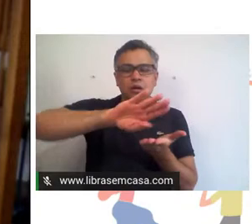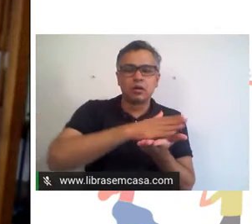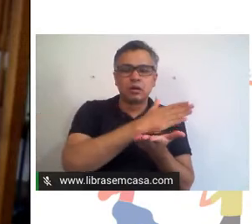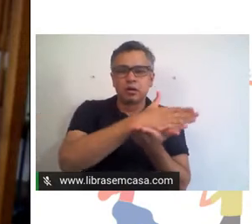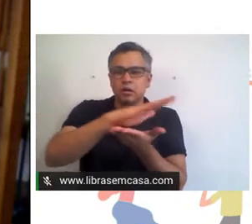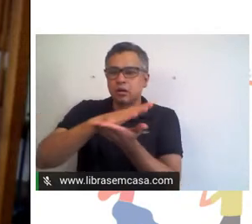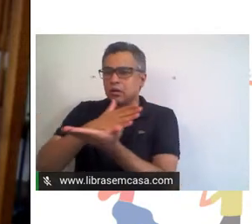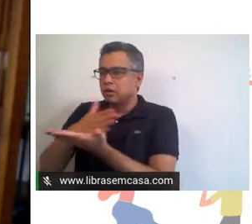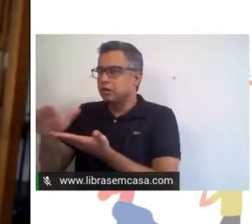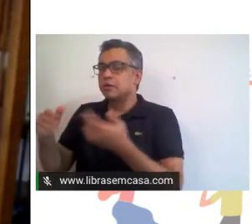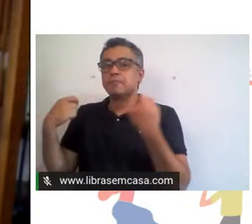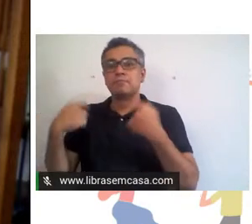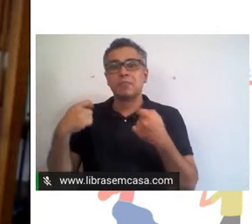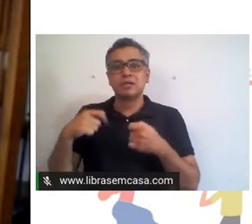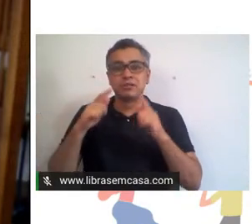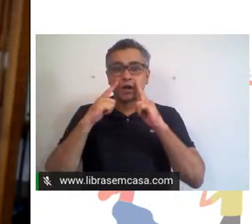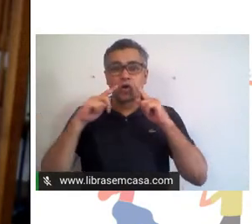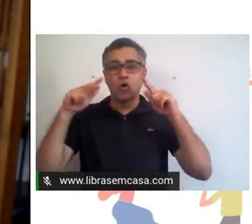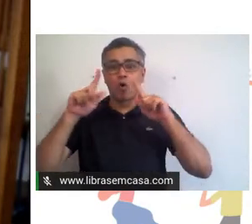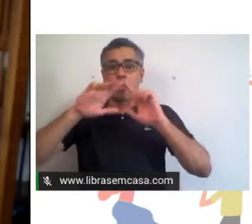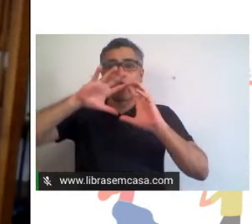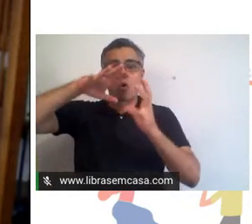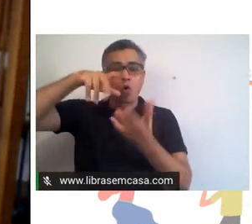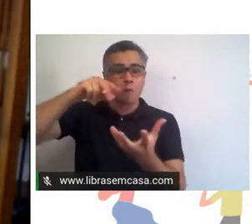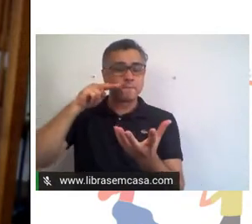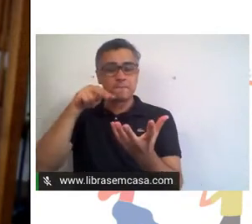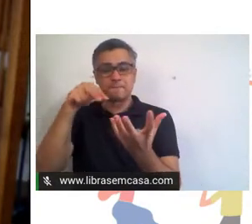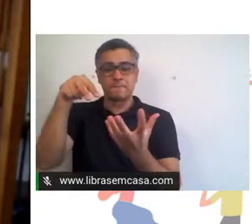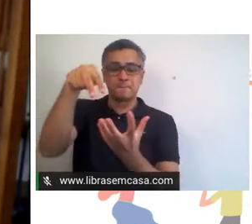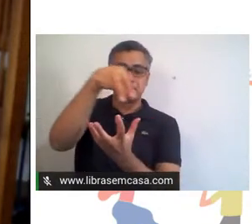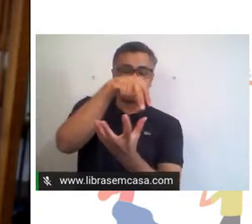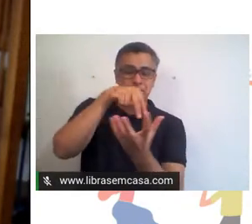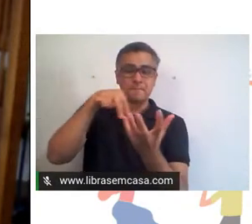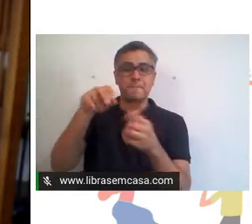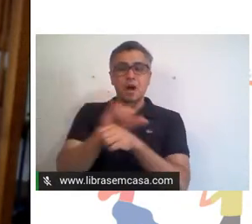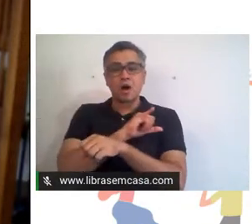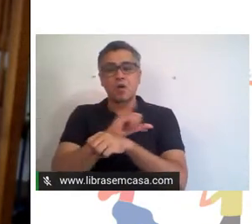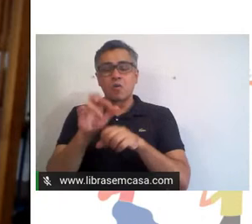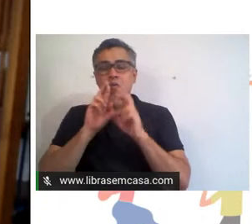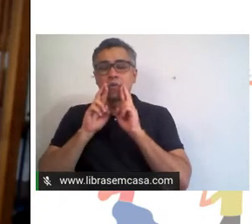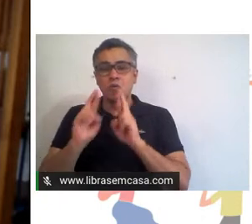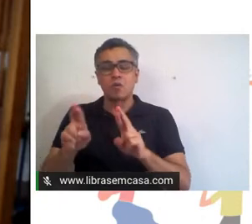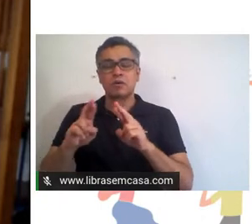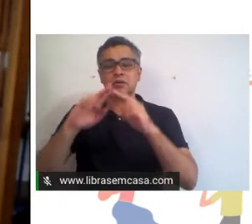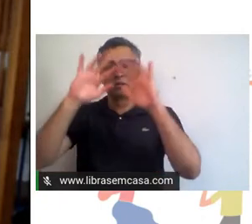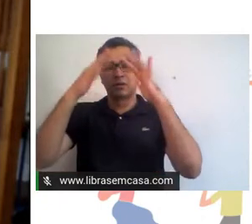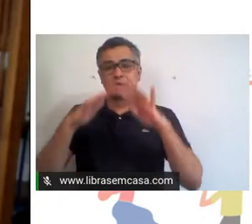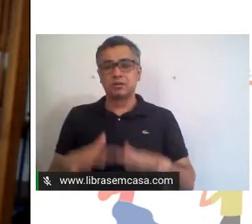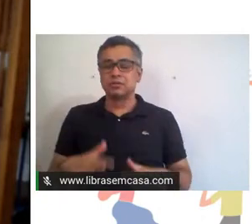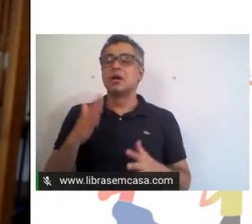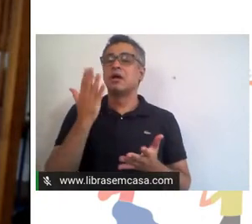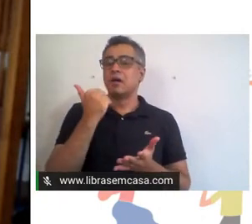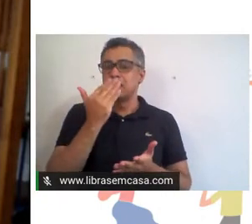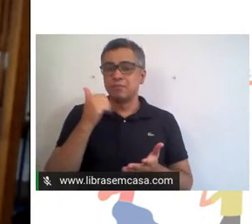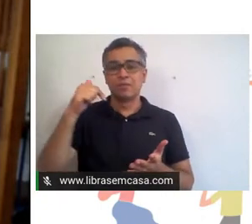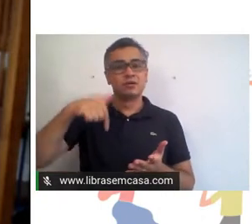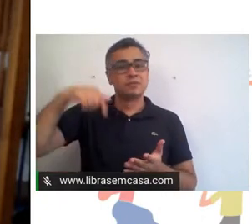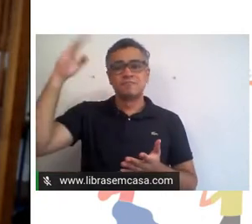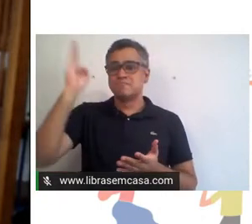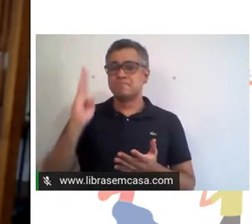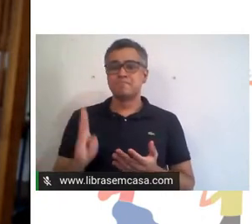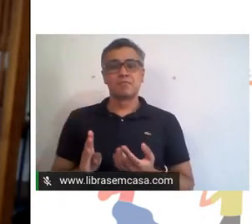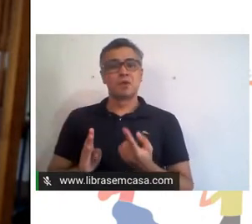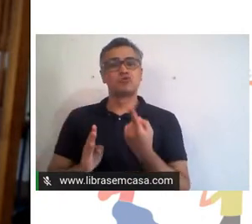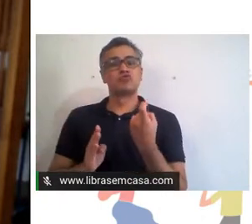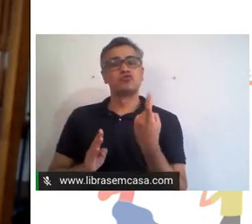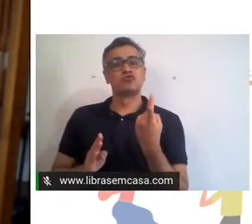das potenciais soluções, inclusive para a crise alimentar, porque o nosso país, obviamente, não está isolado do